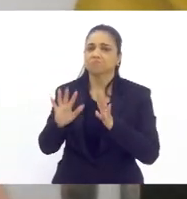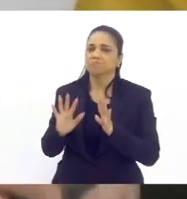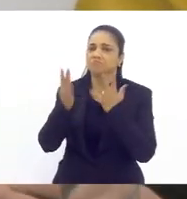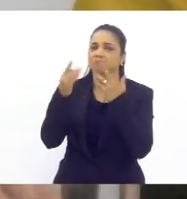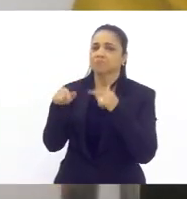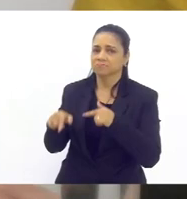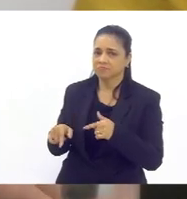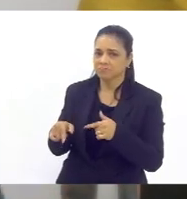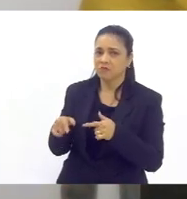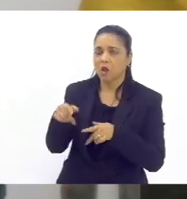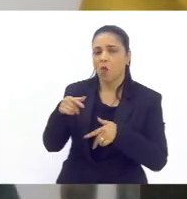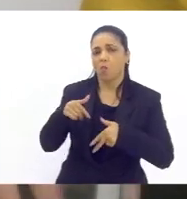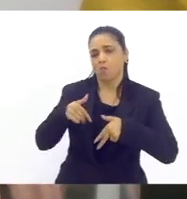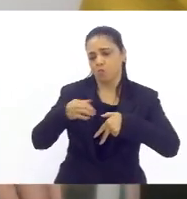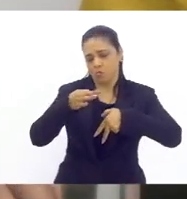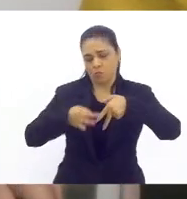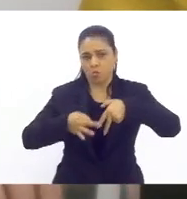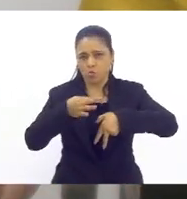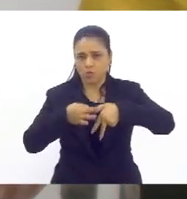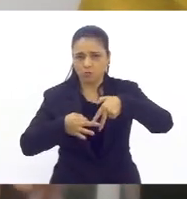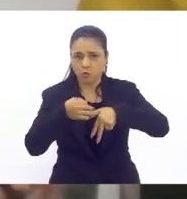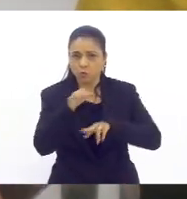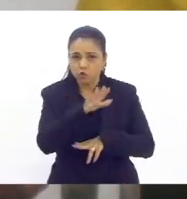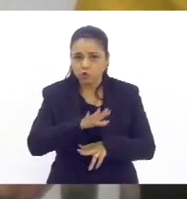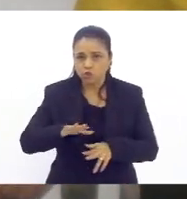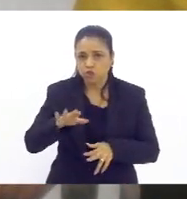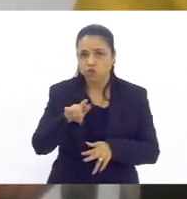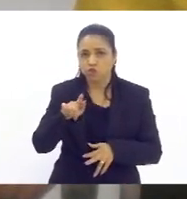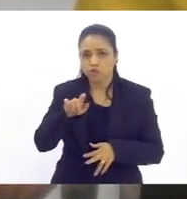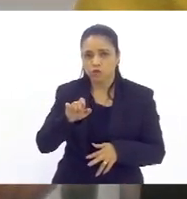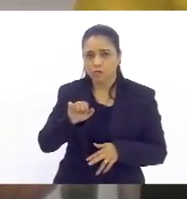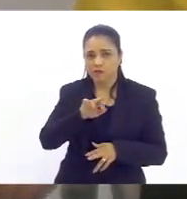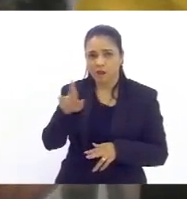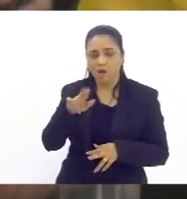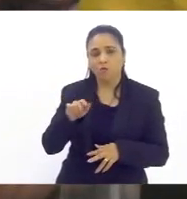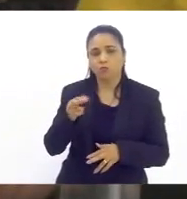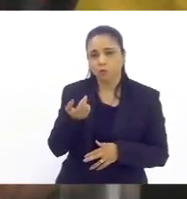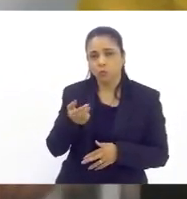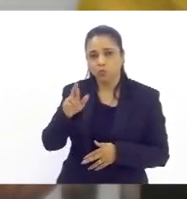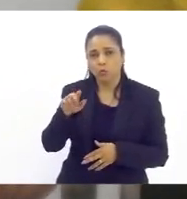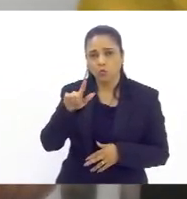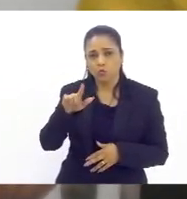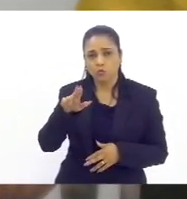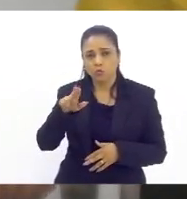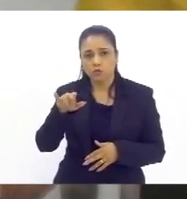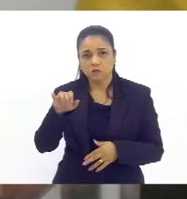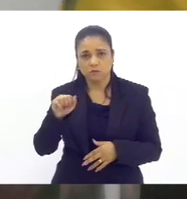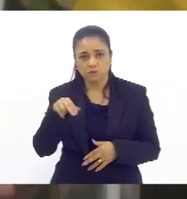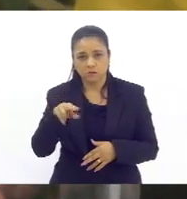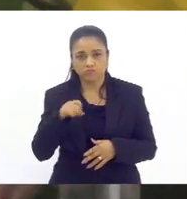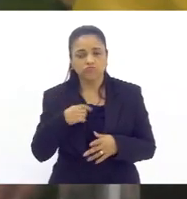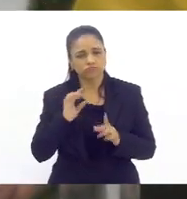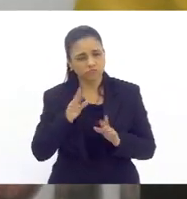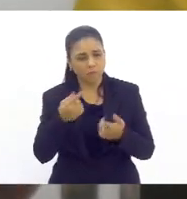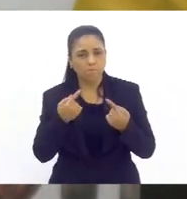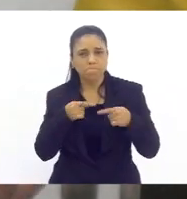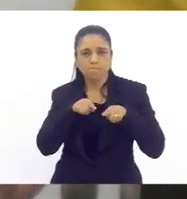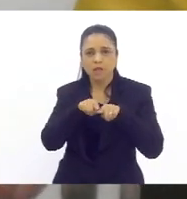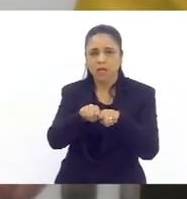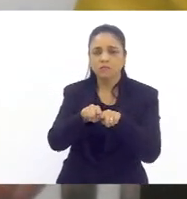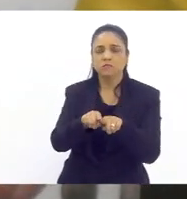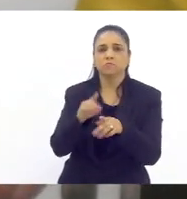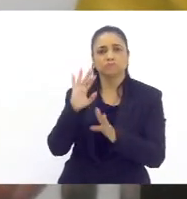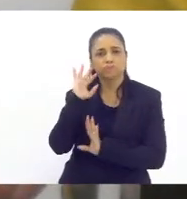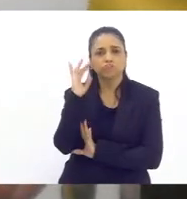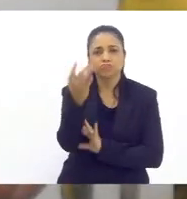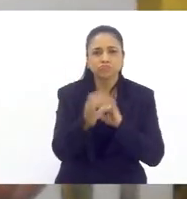nosso Procurador Geral doutor Luciano que durante muitos anos teve ligado à questão ambiental em